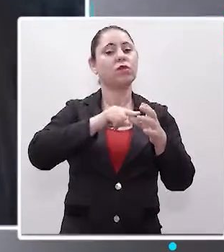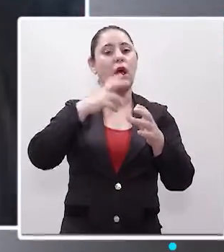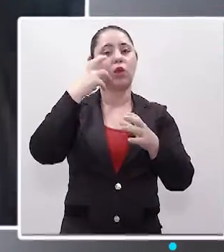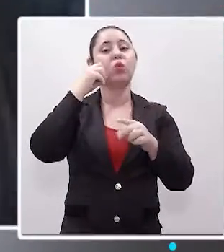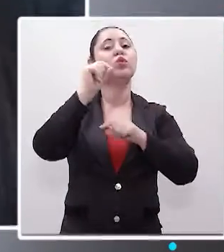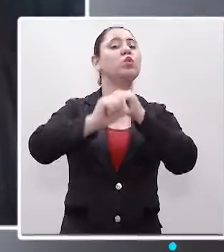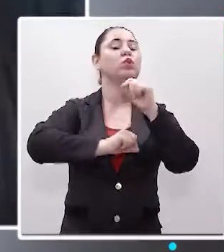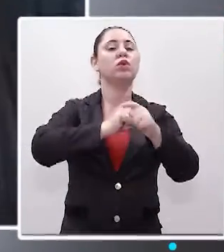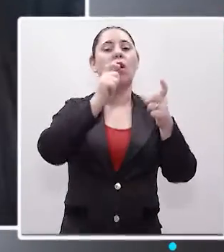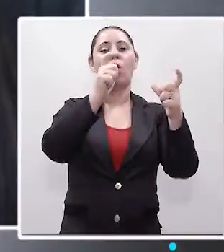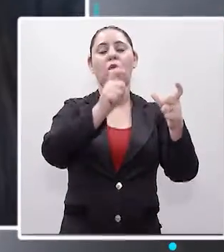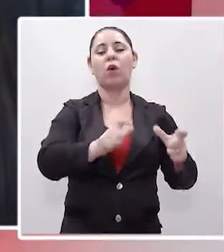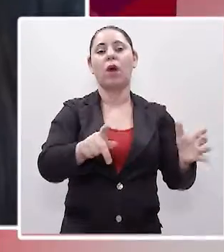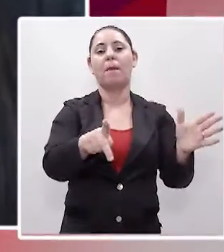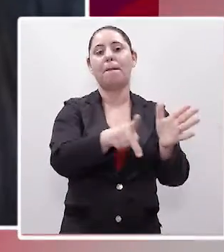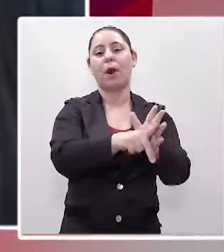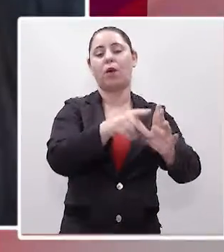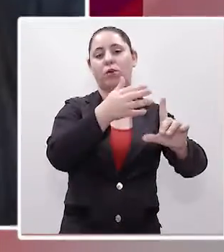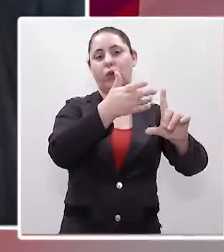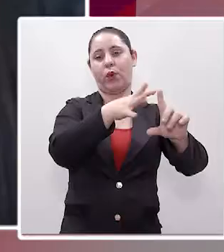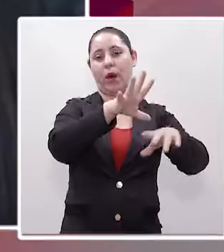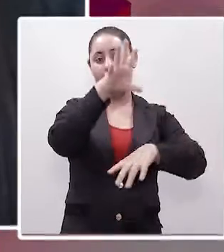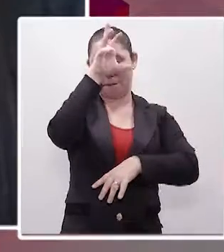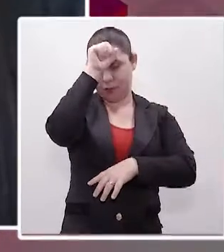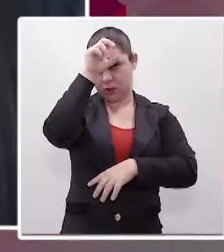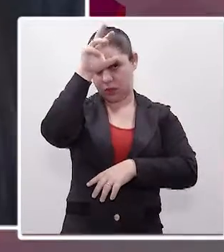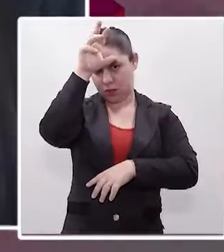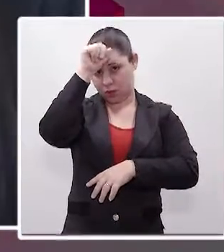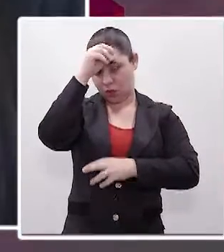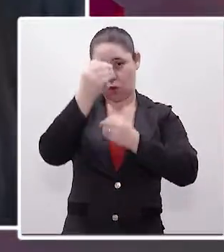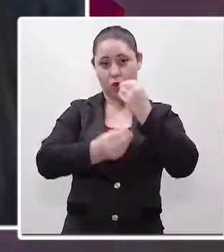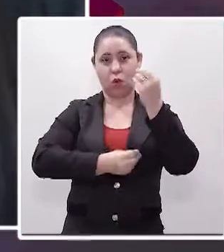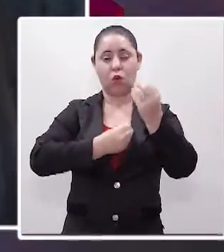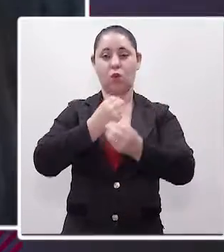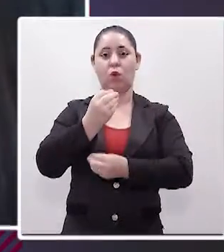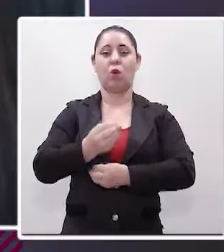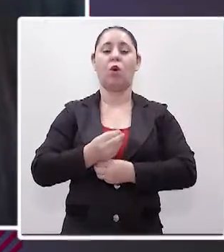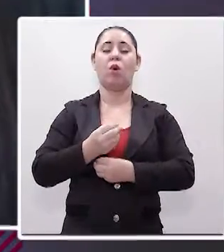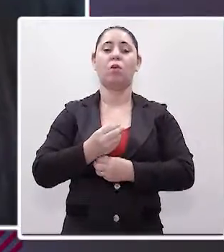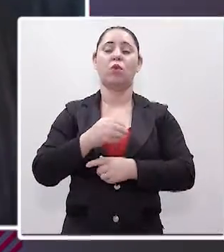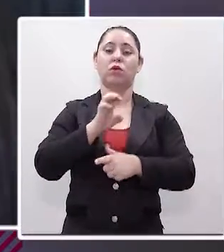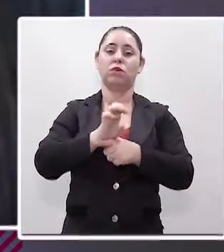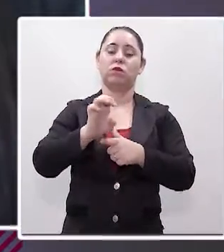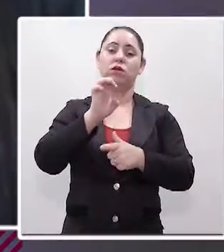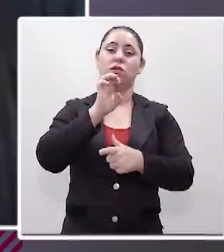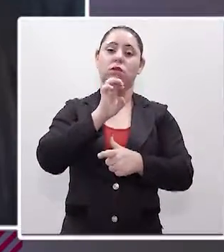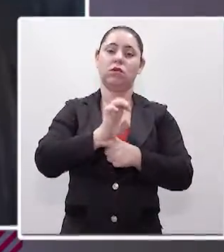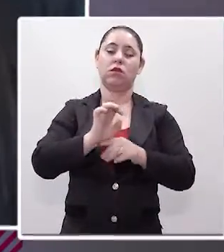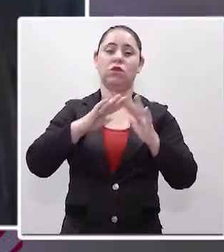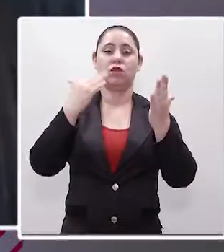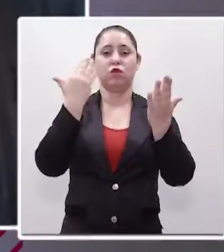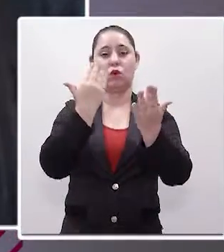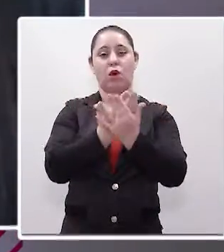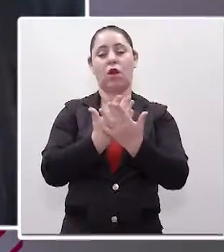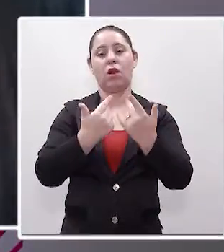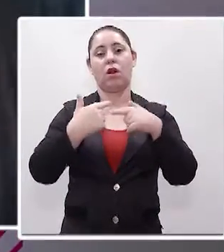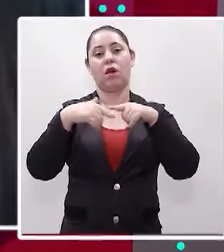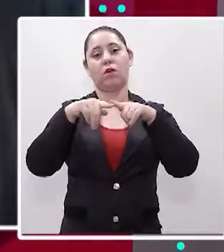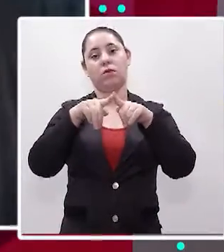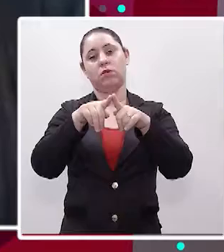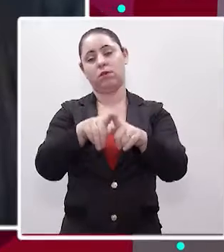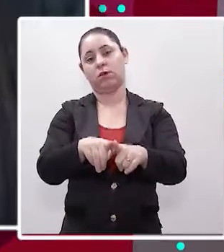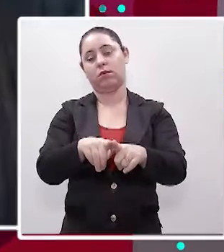que conseguiram adotar ambientes virtuais de aprendizagem, né, como é o caso aqui da rede estadual, que